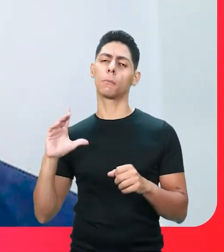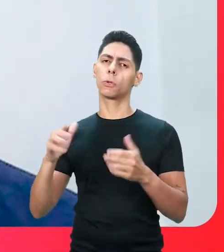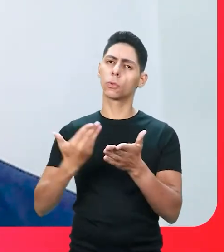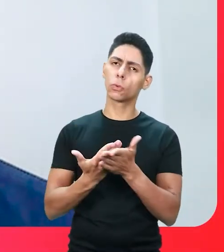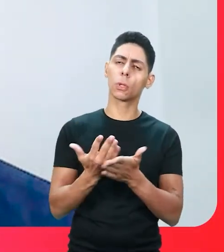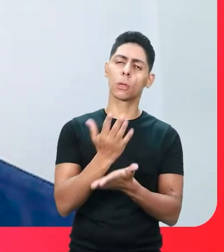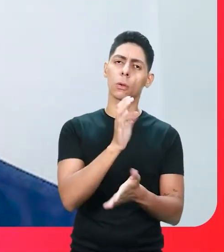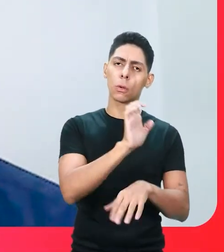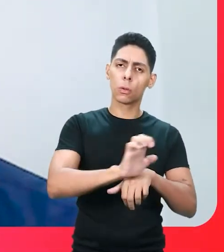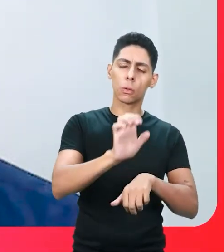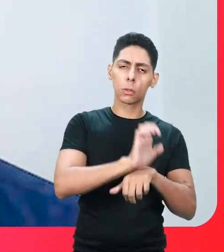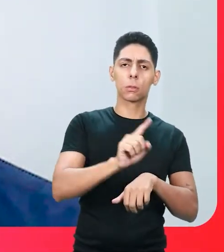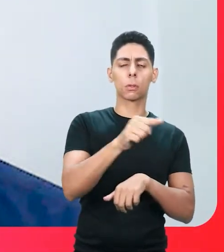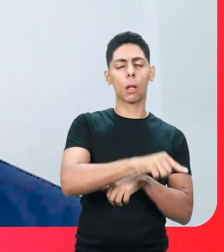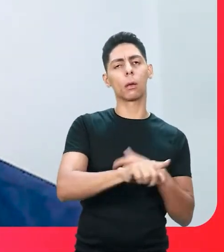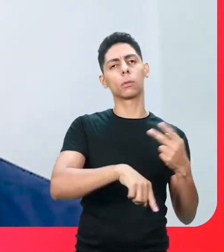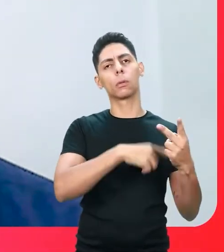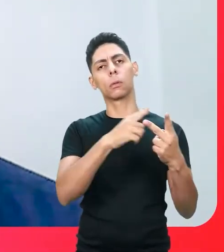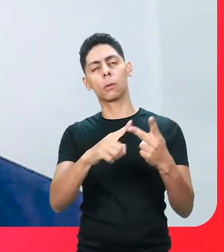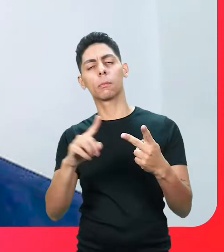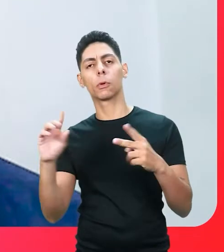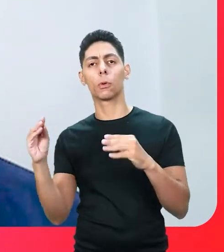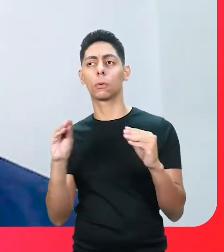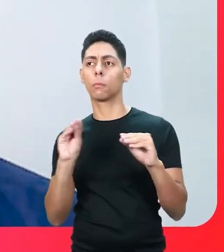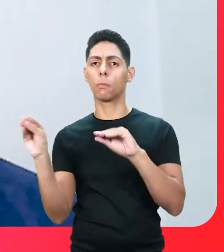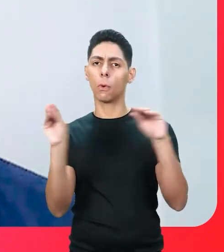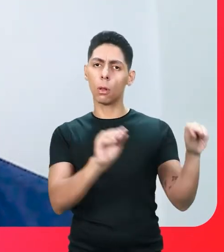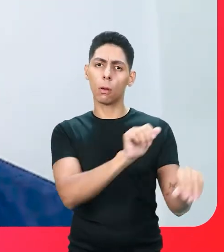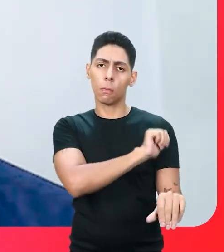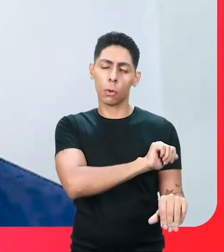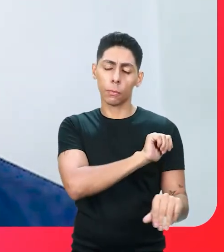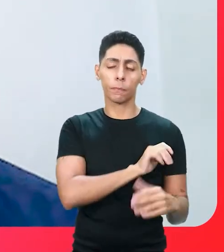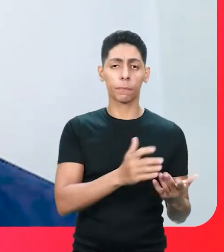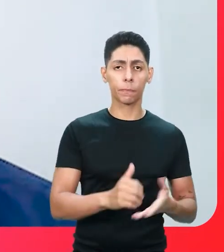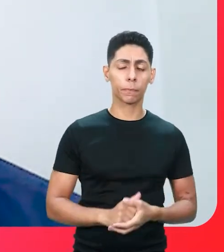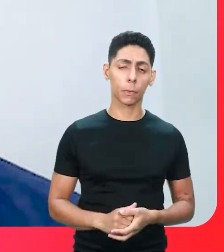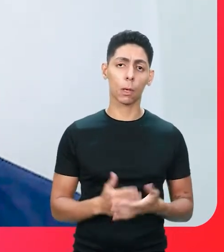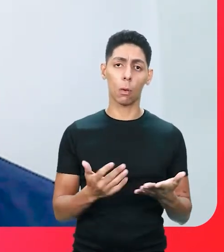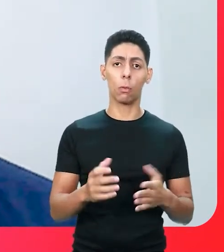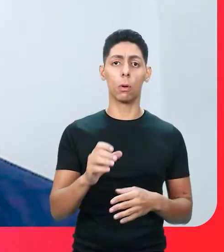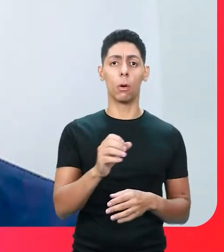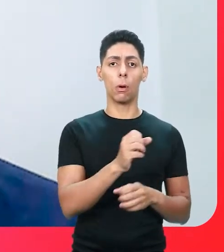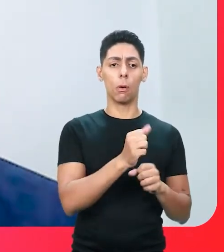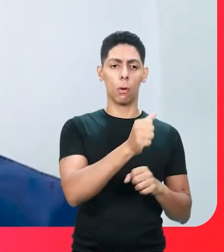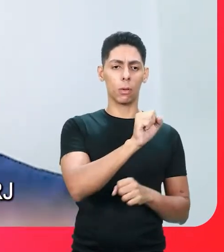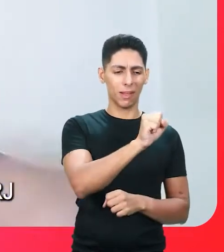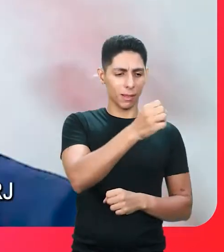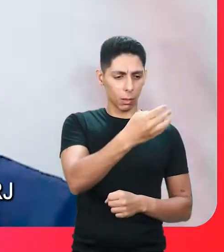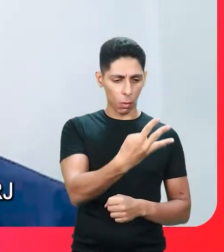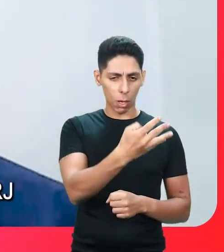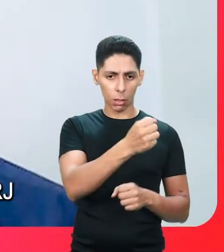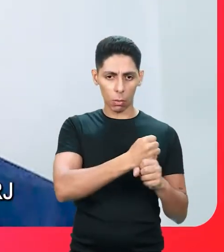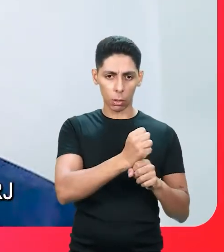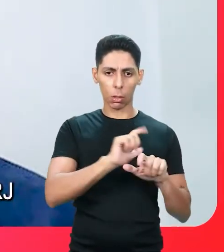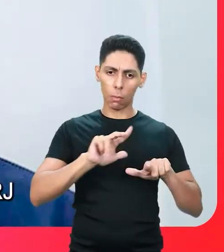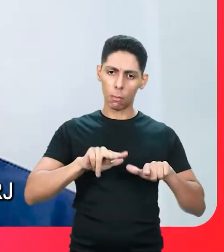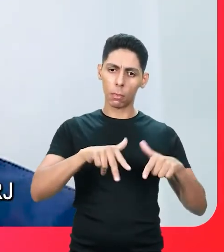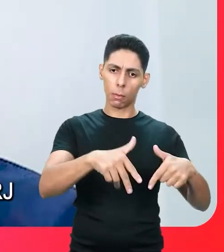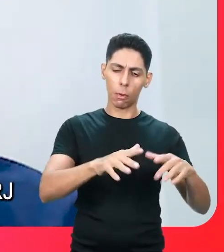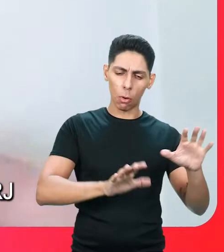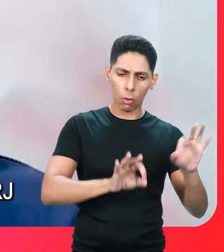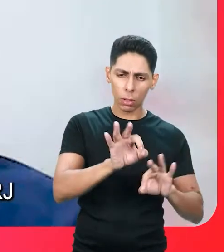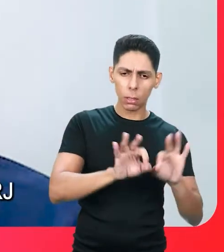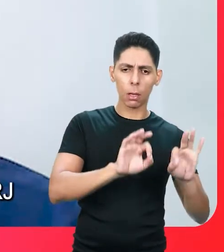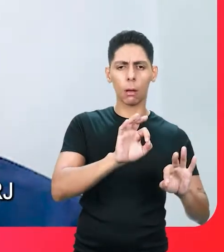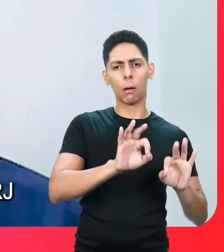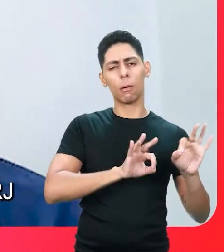83, também no plantão esportivo, e fui para a Tupi. Então, 84 é o ano em que eu militava no movimento estudantil na